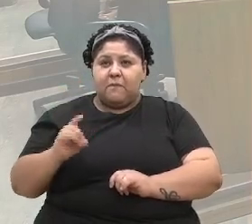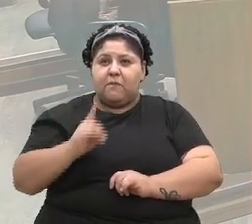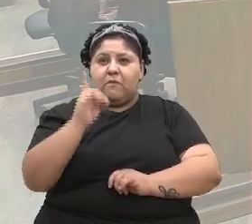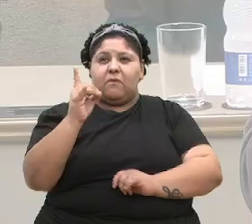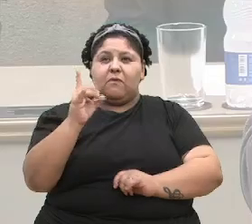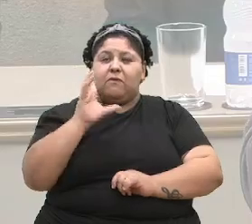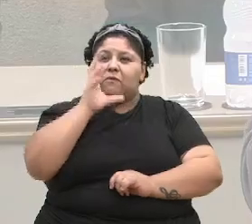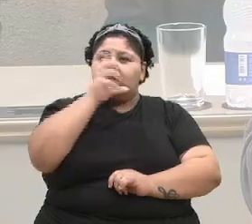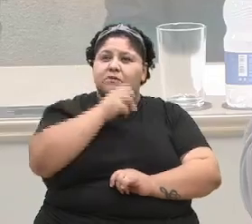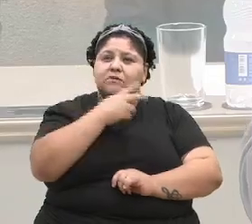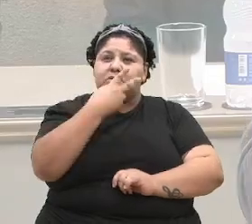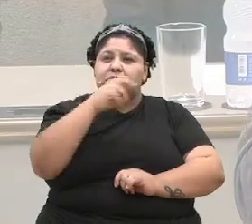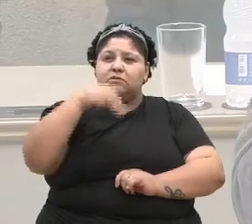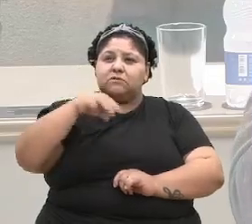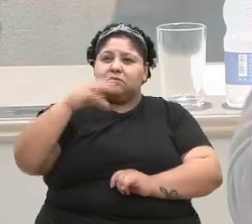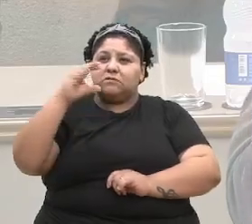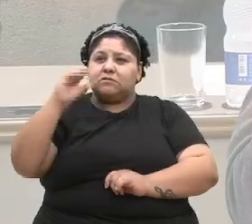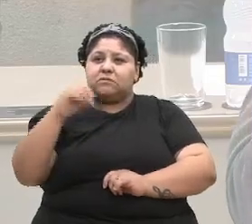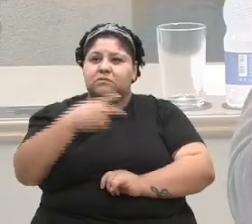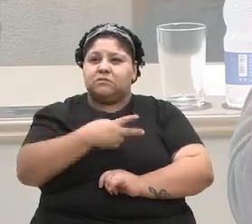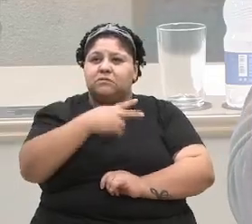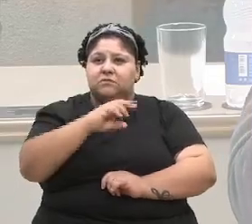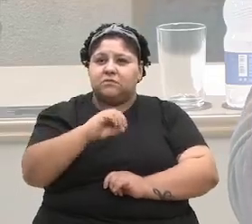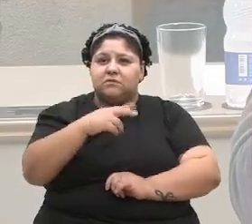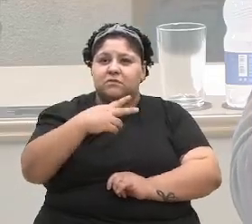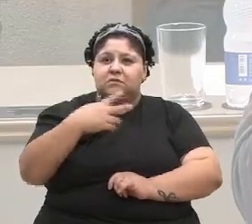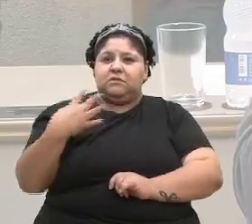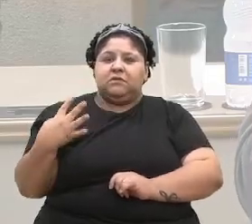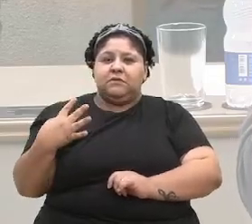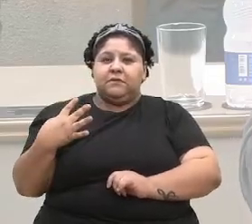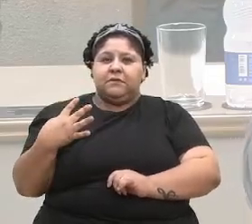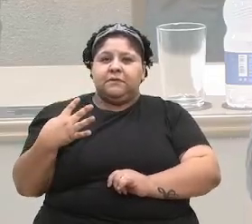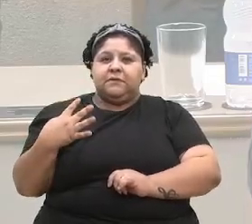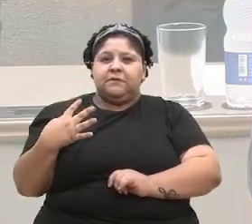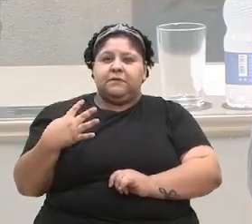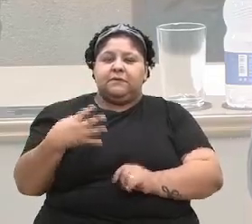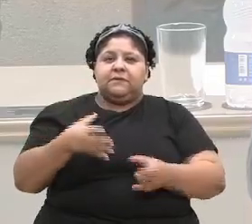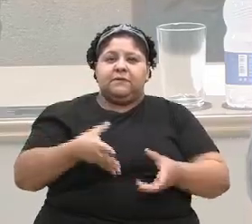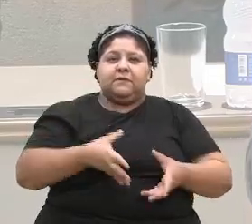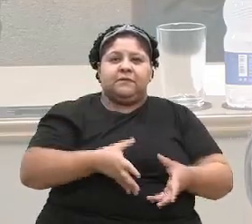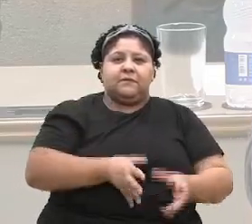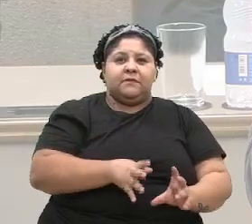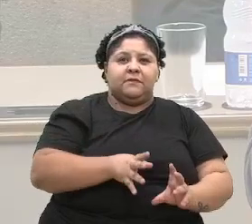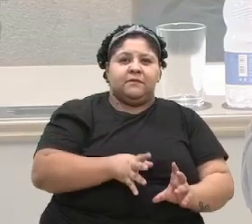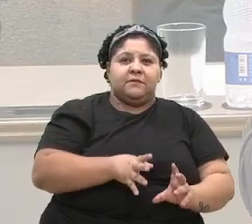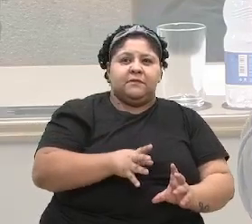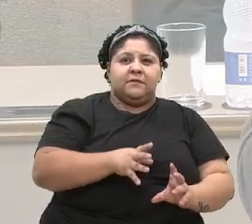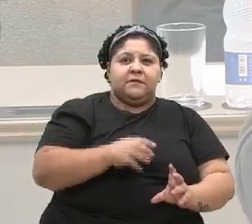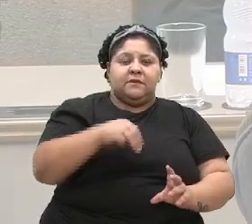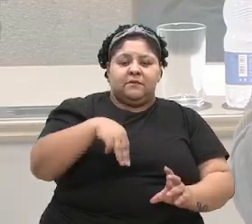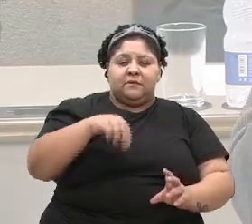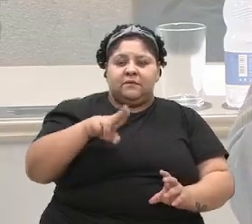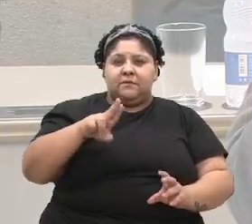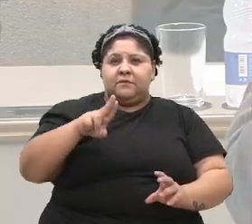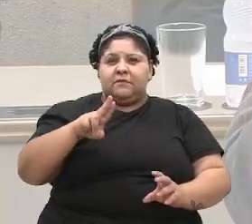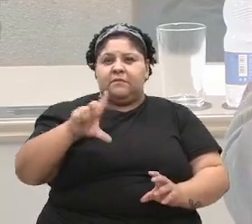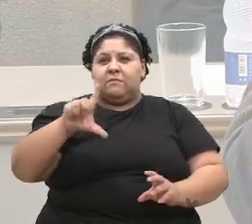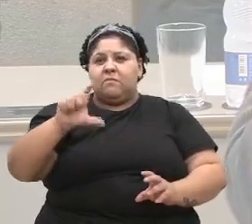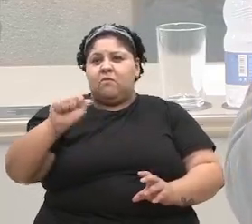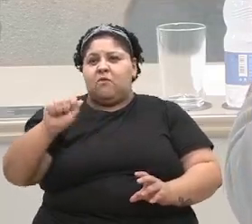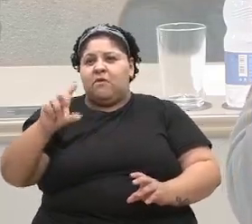2 de março de 2024. Paulo Siqueira, natural de São Jorge da Mulada, distrito de